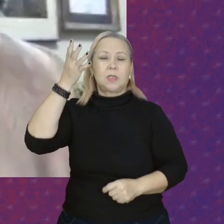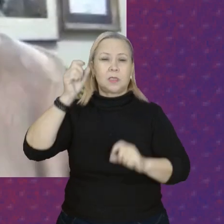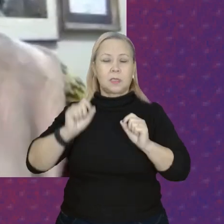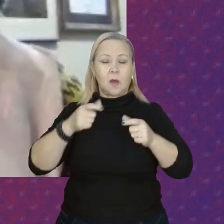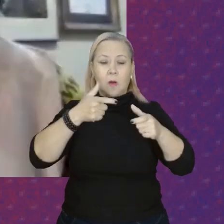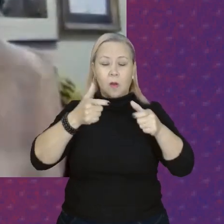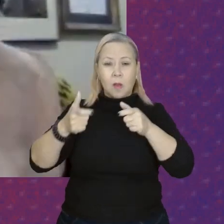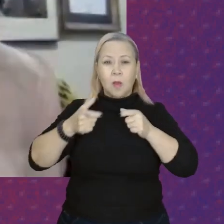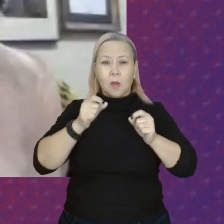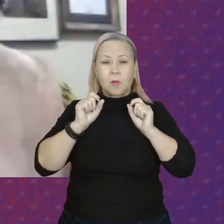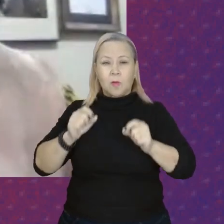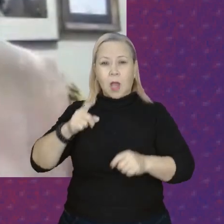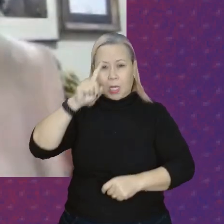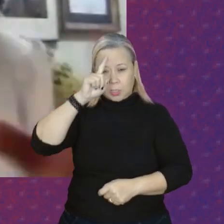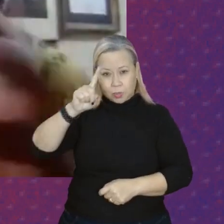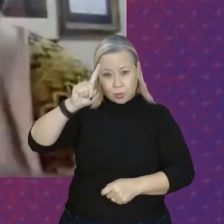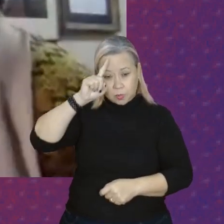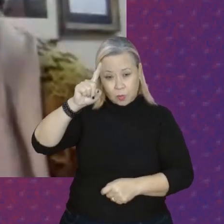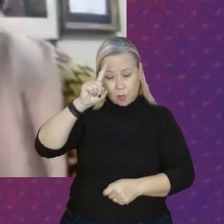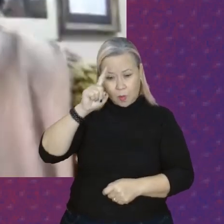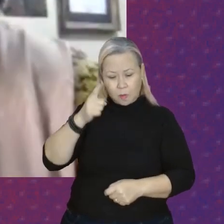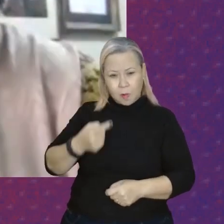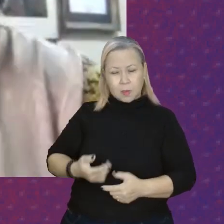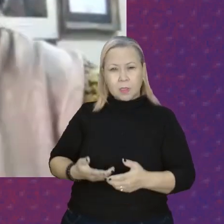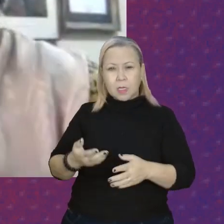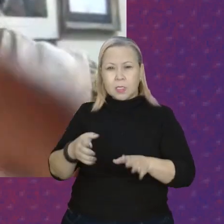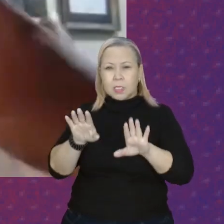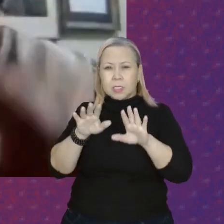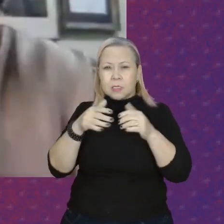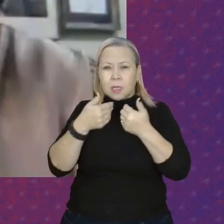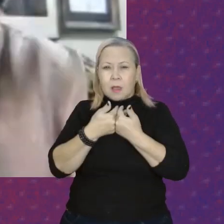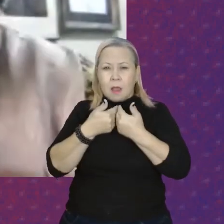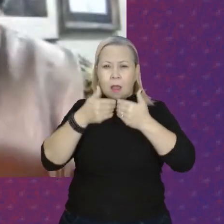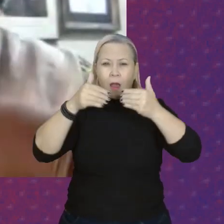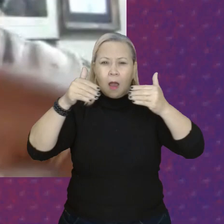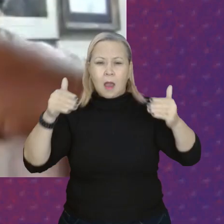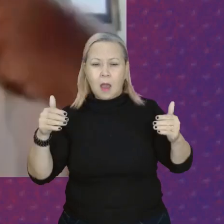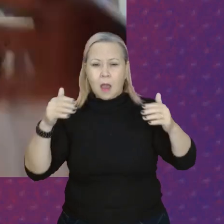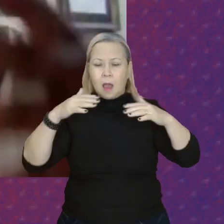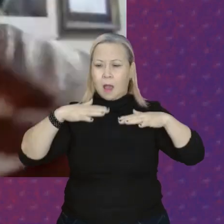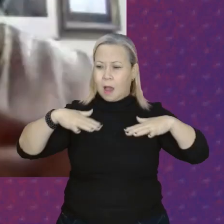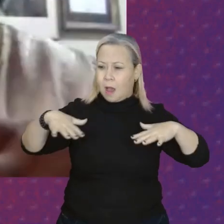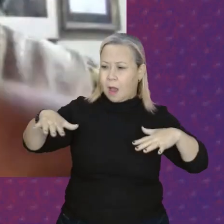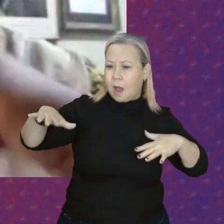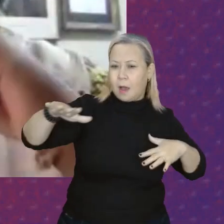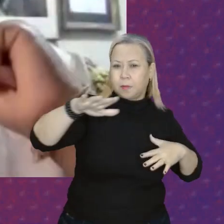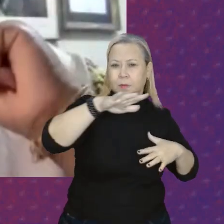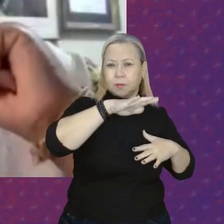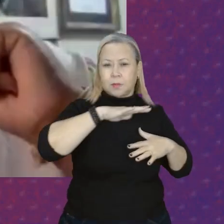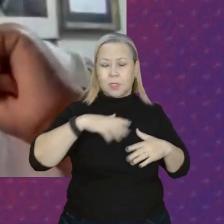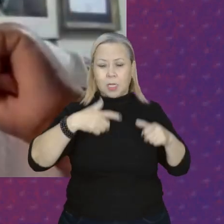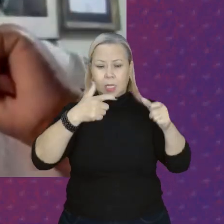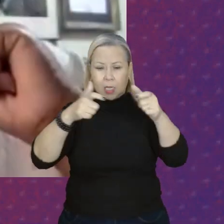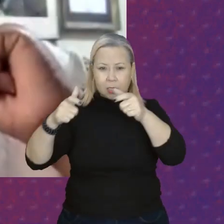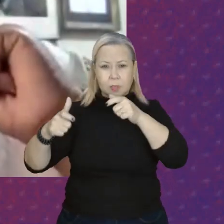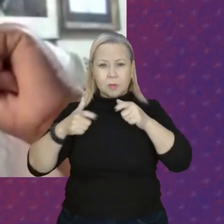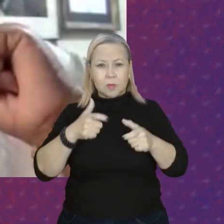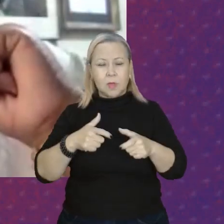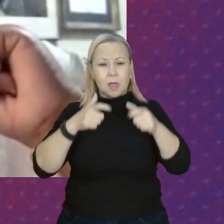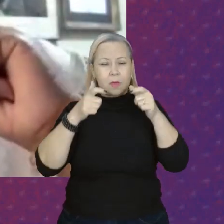lugares de comando, e a gente escrutina, né, ao nosso redor, escrutina os espaços onde nós